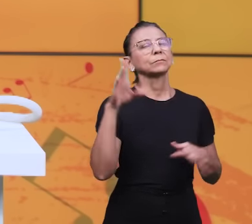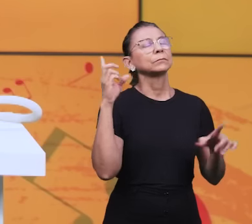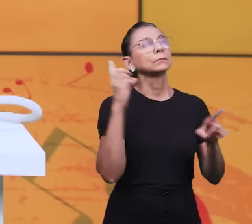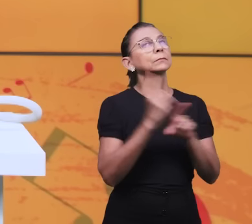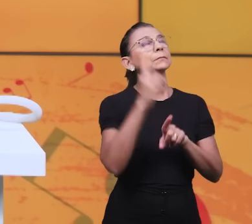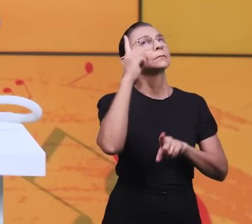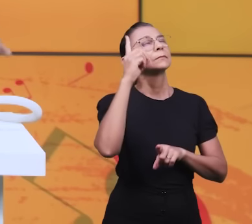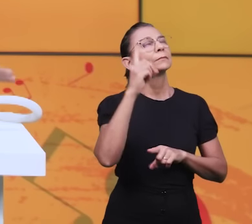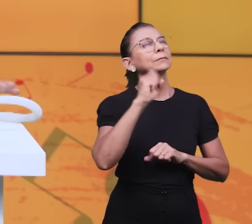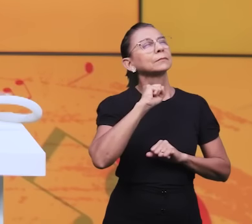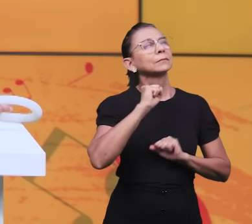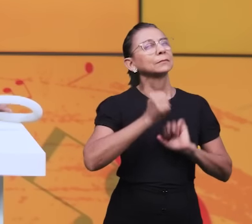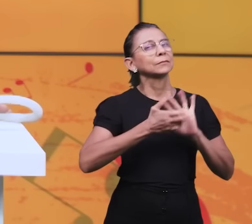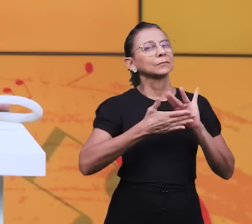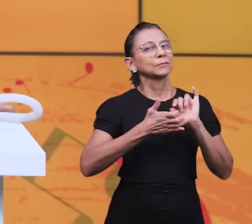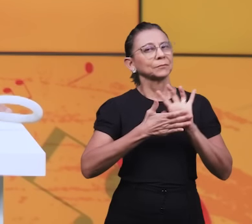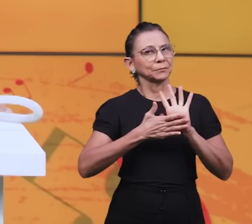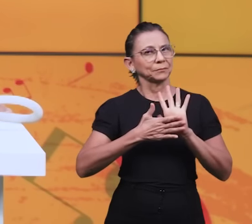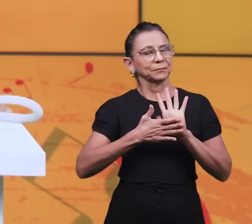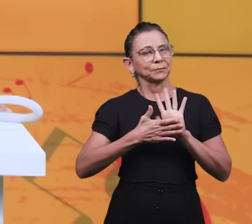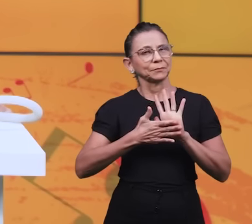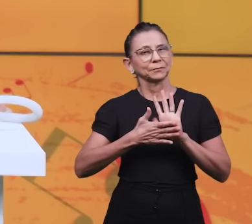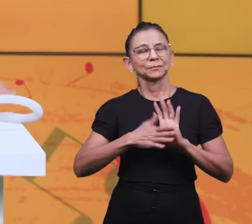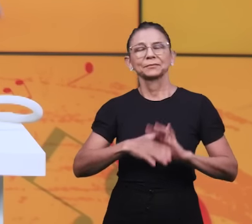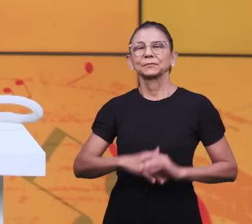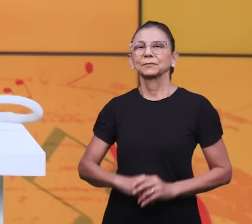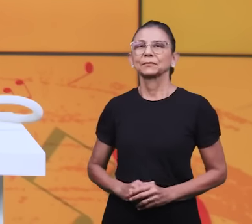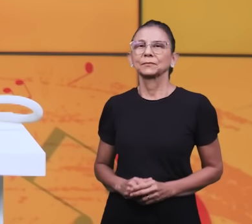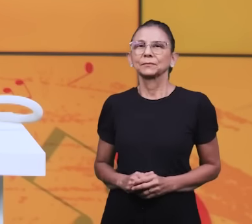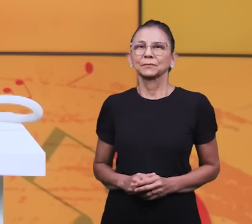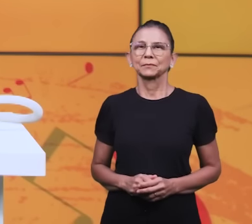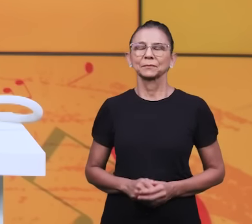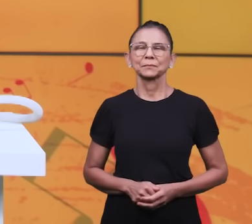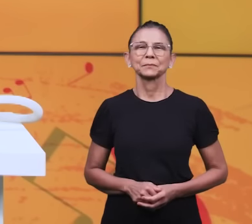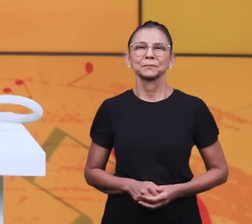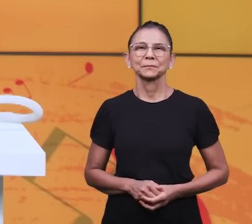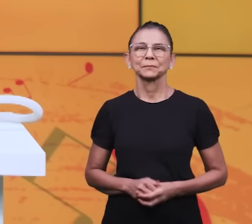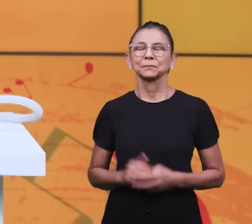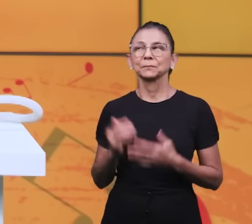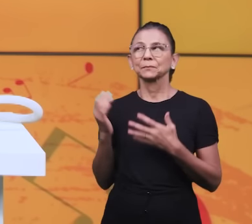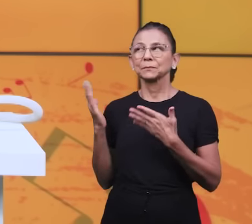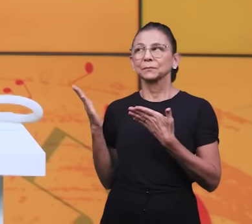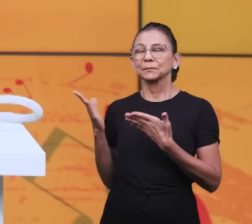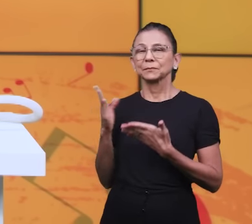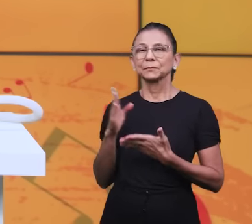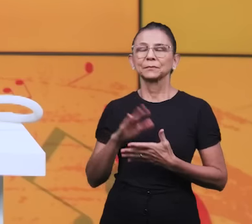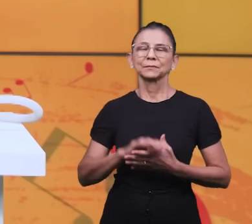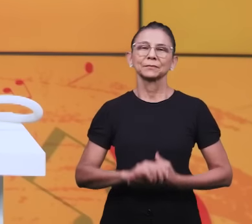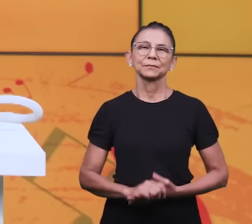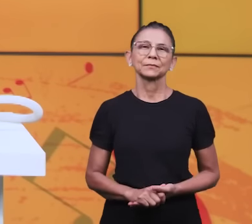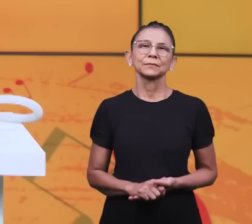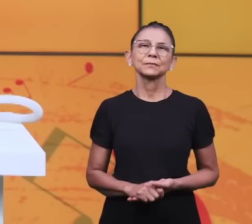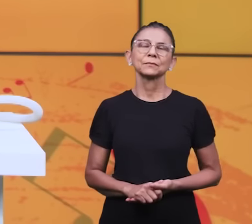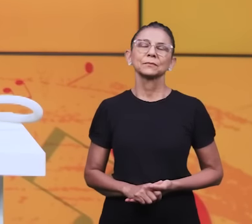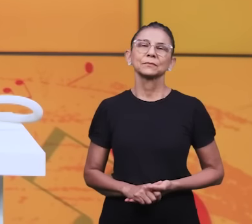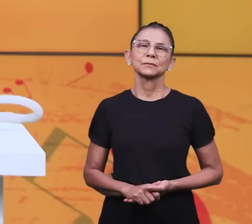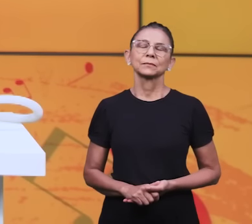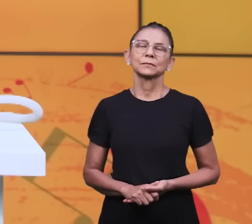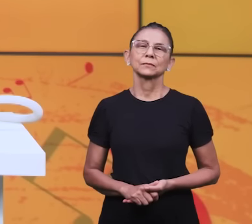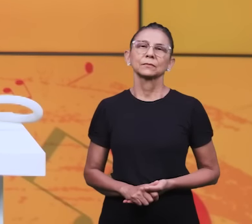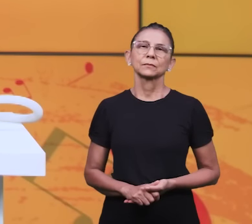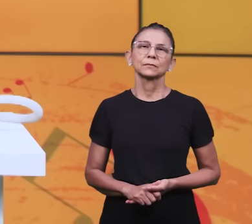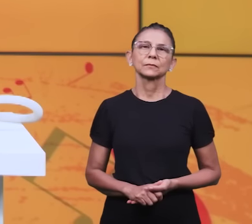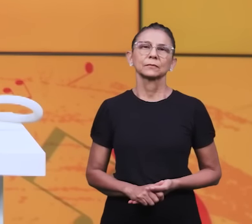qual é o louvor vamos lá se me passou se me